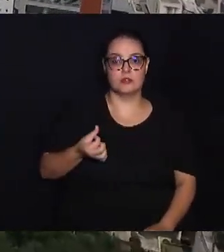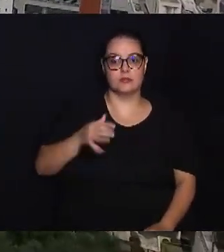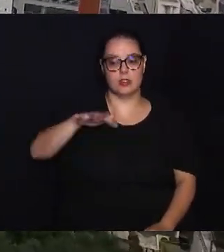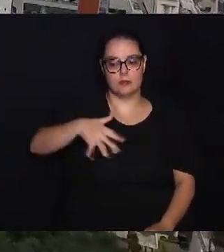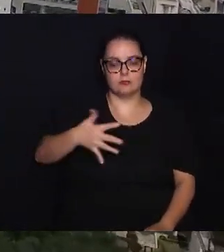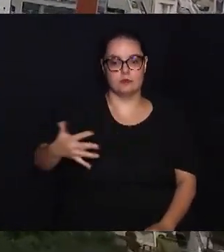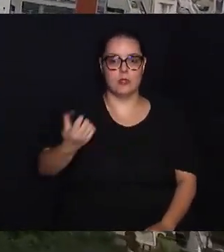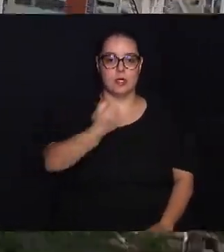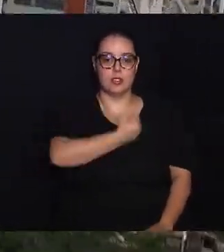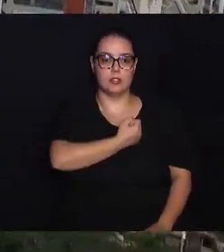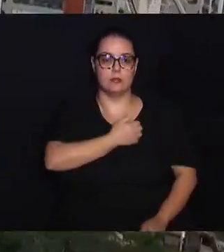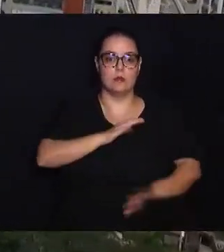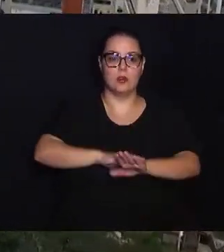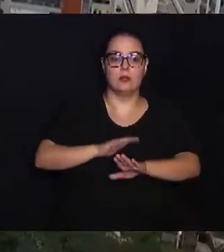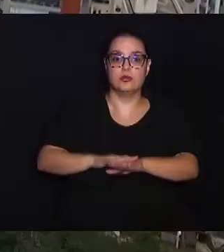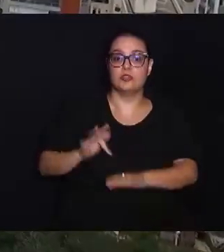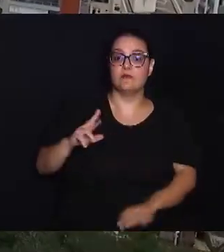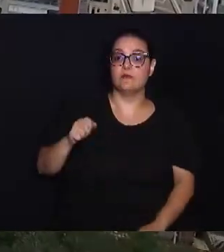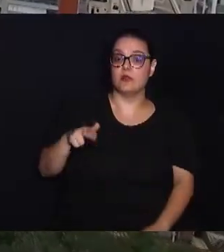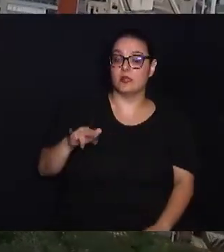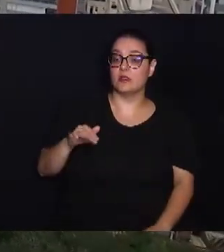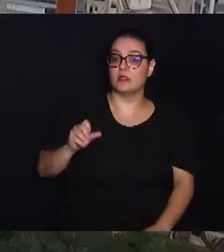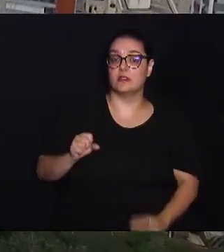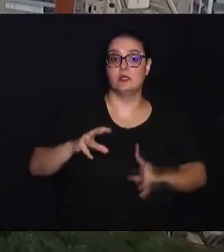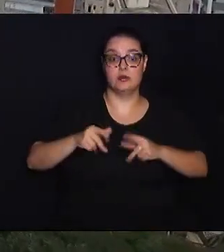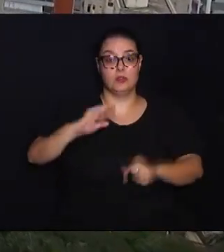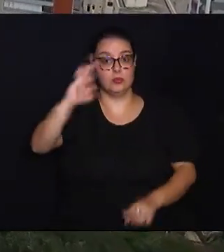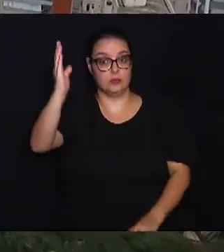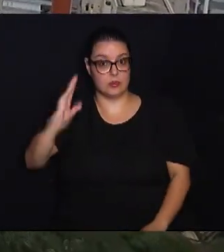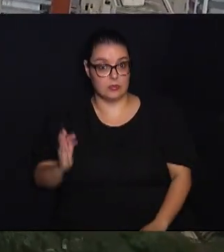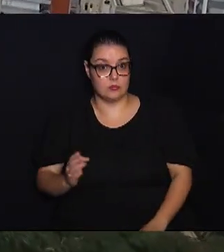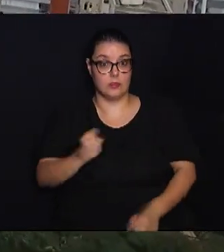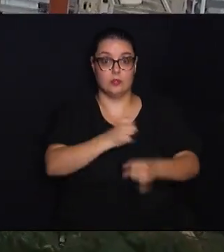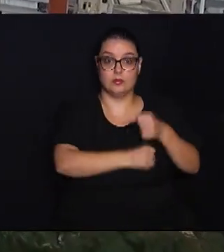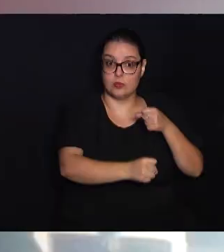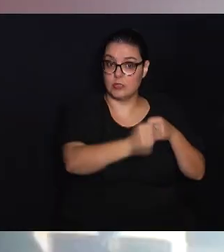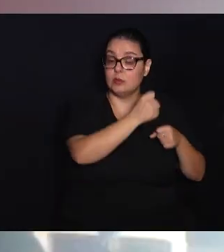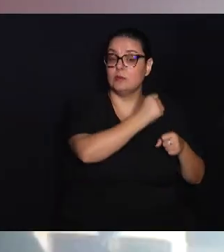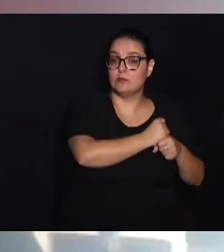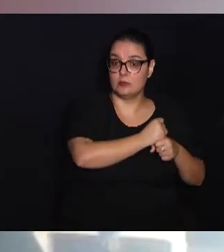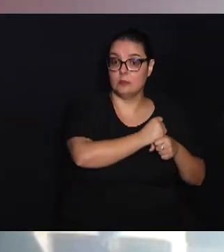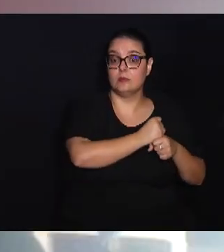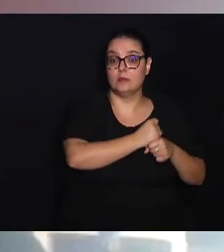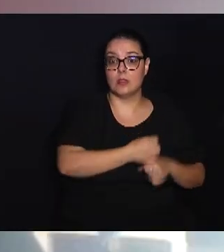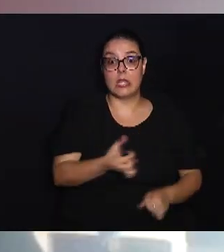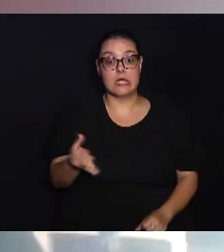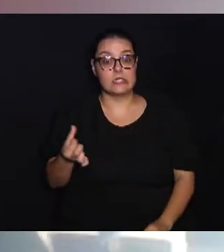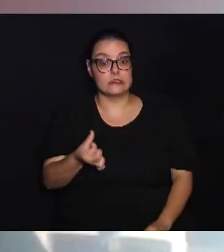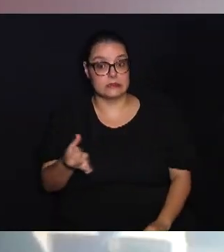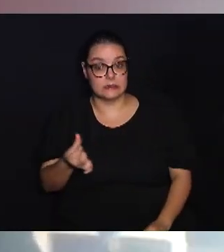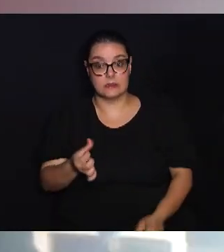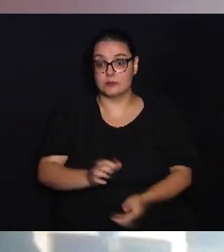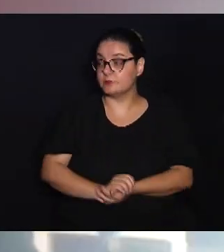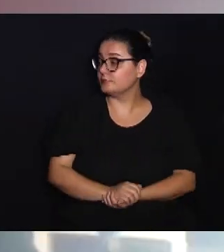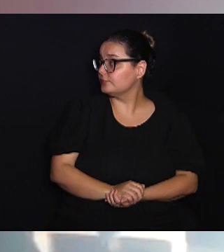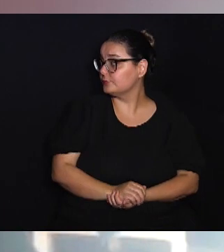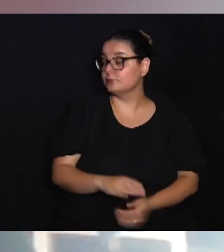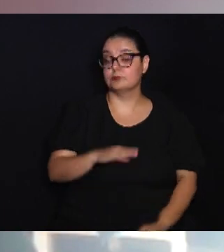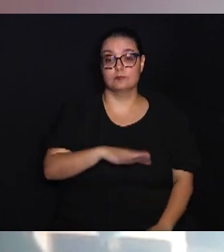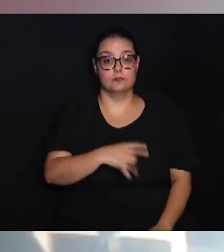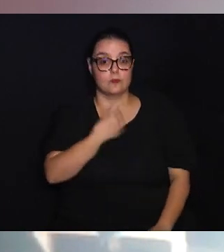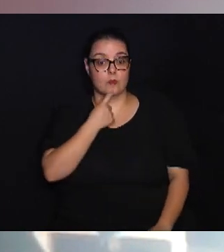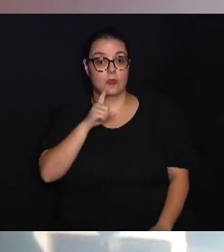26º lugar em número de operações de franquias em todo o Brasil no ano passado Ficou em sexto